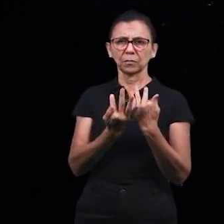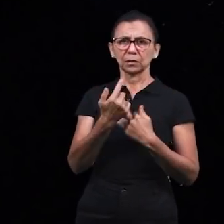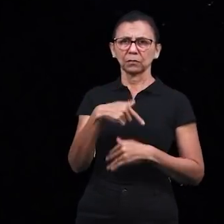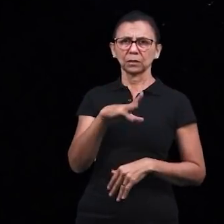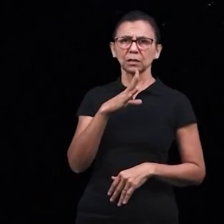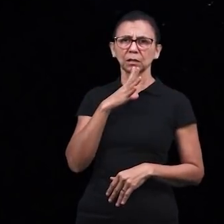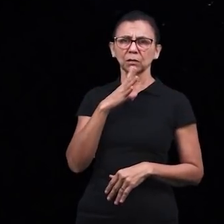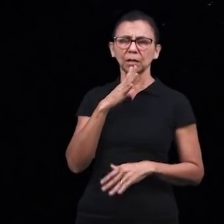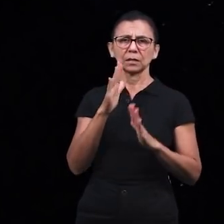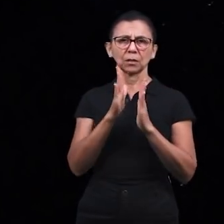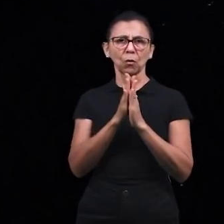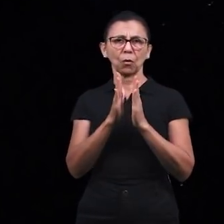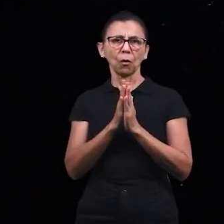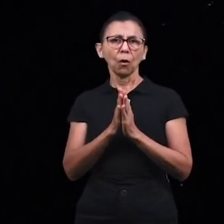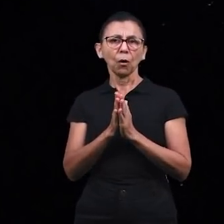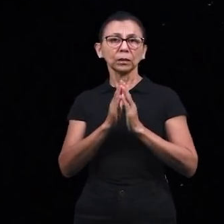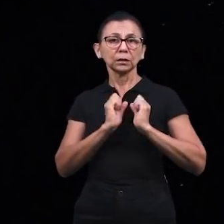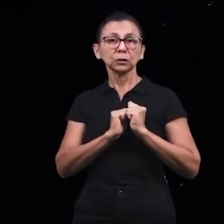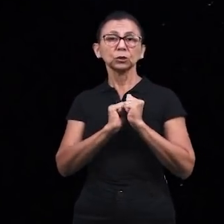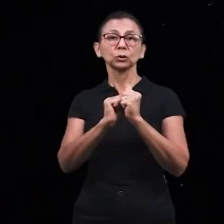Daniel é Deus vivo e